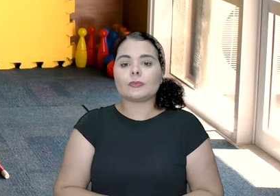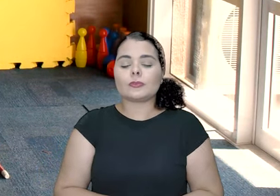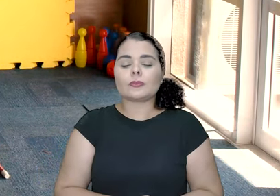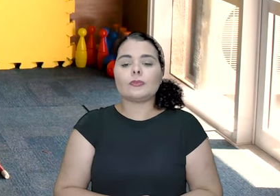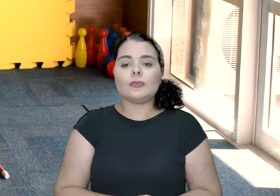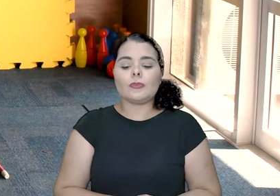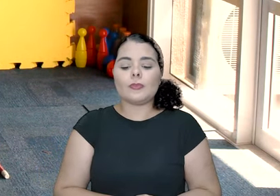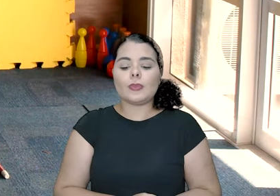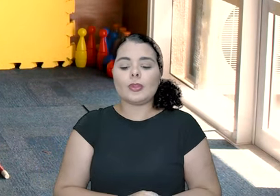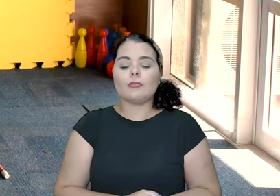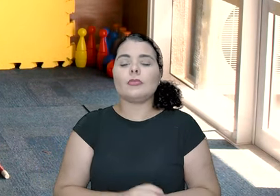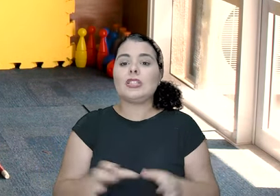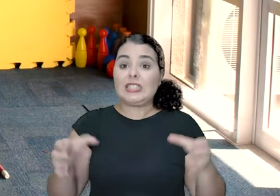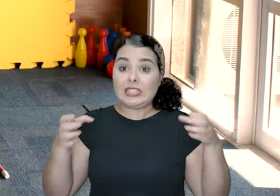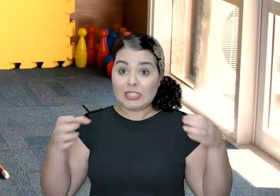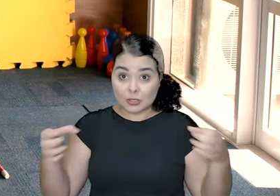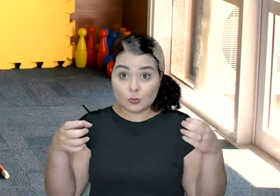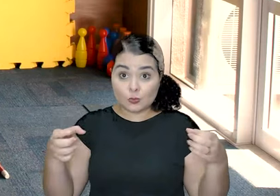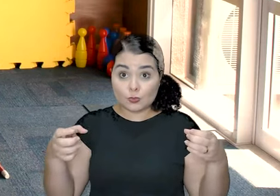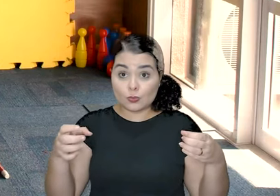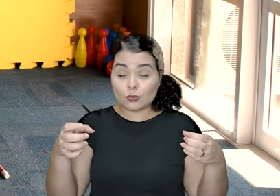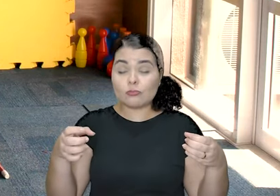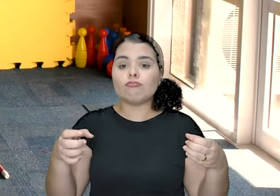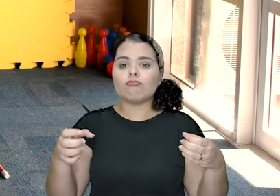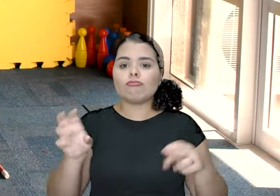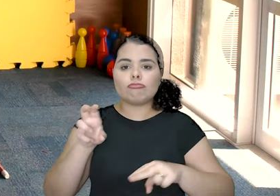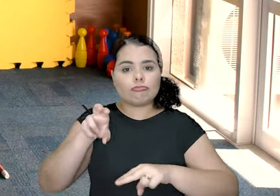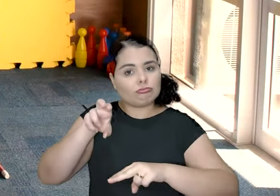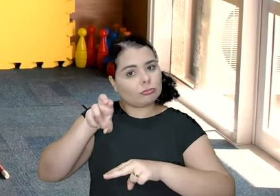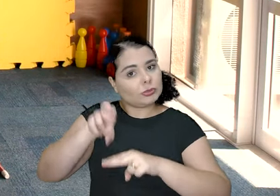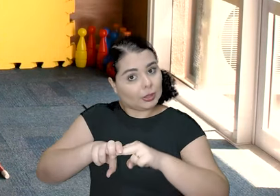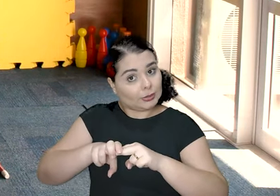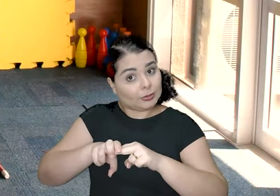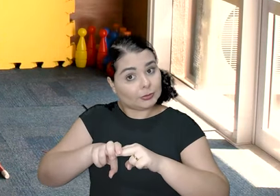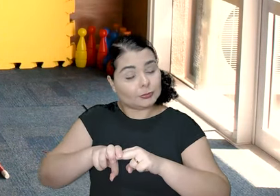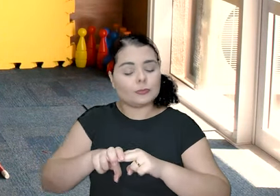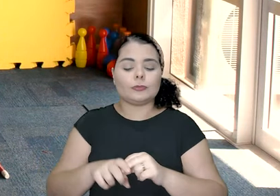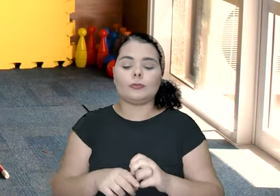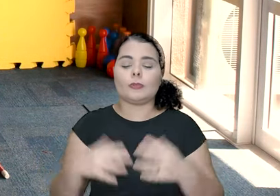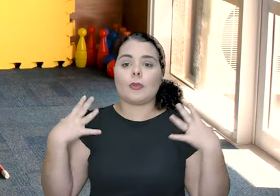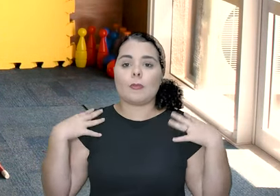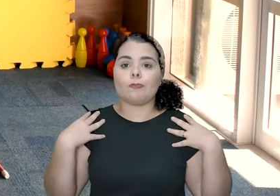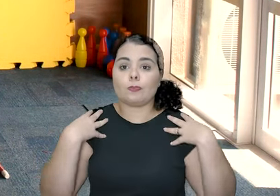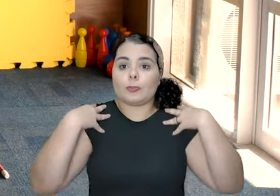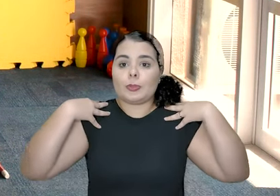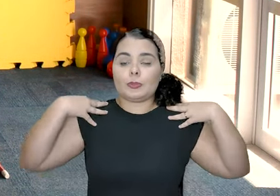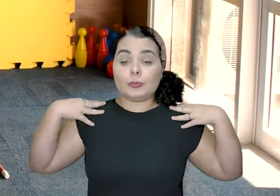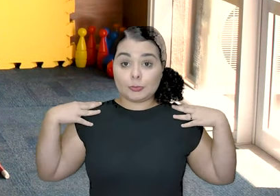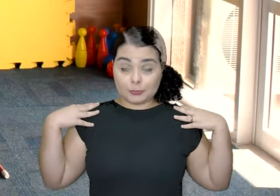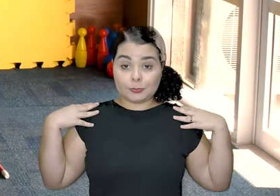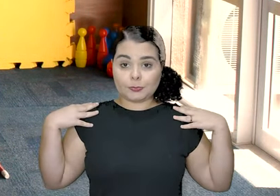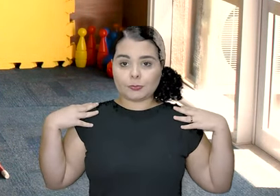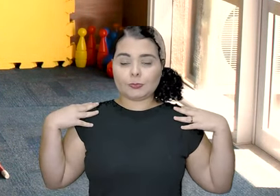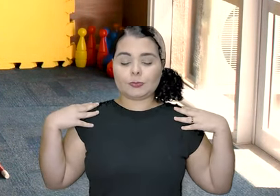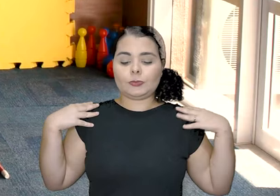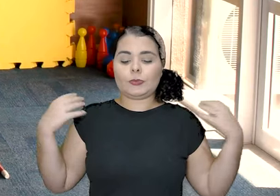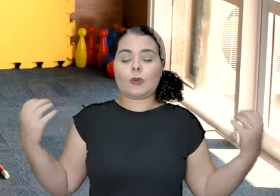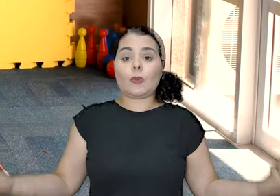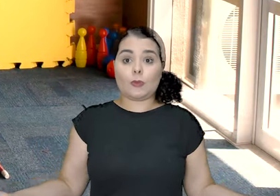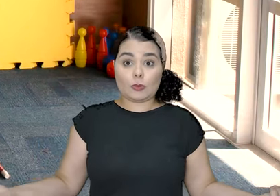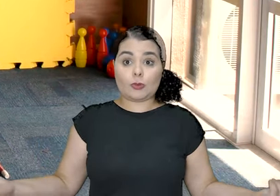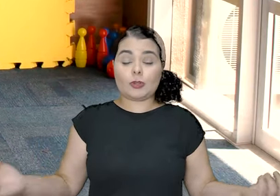Posiciona, segura bem no meio da garrafinha. Sentou. Gira os ombros para trás. Braços ao longo